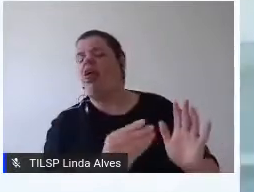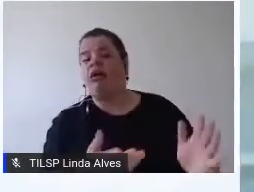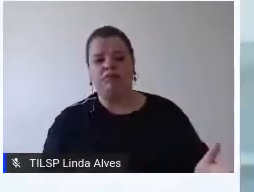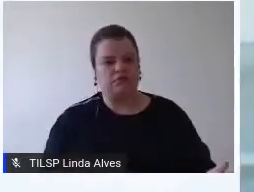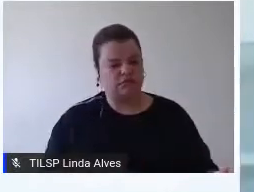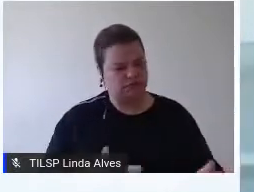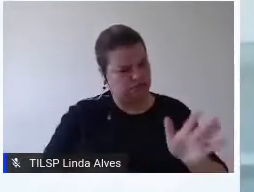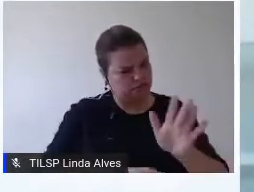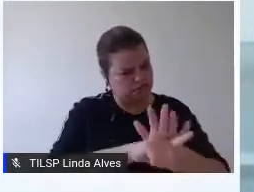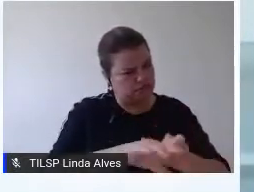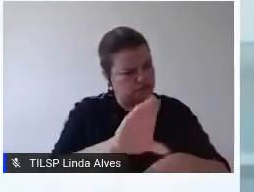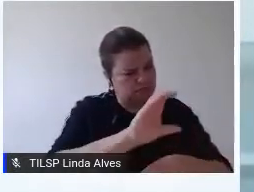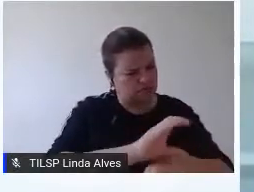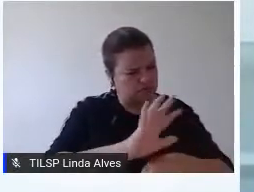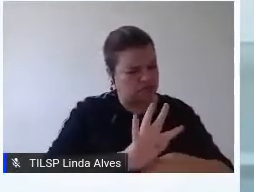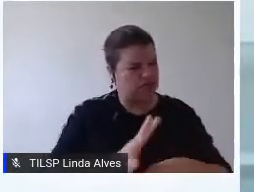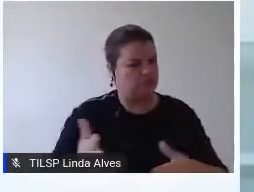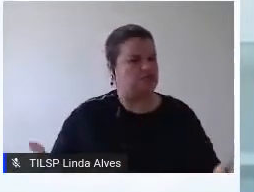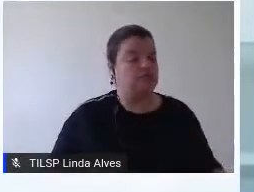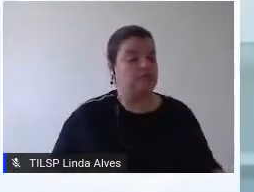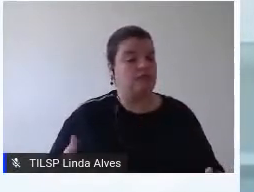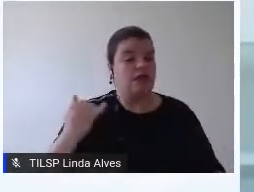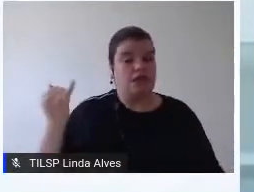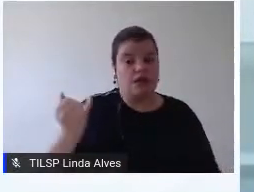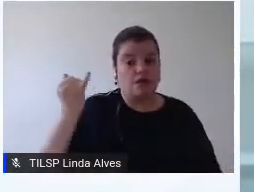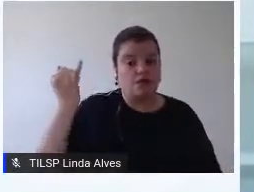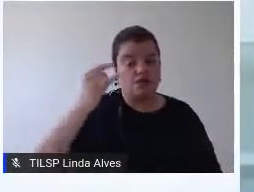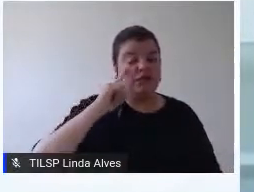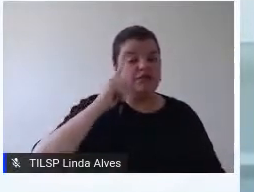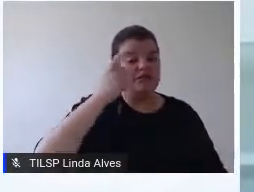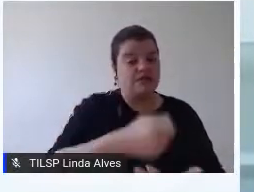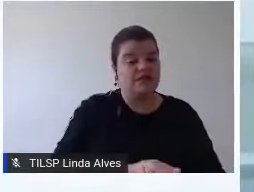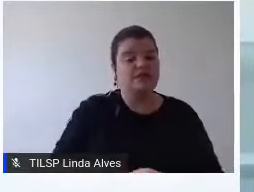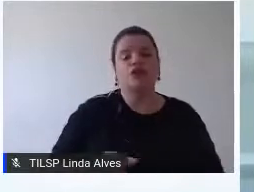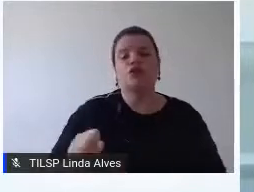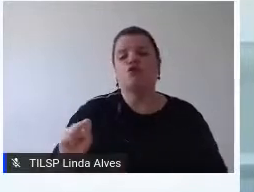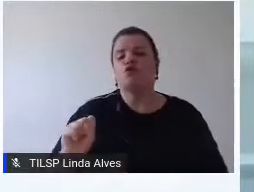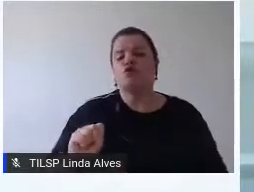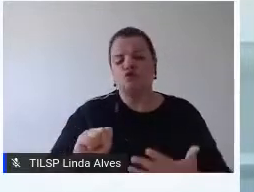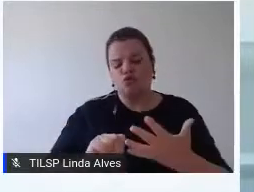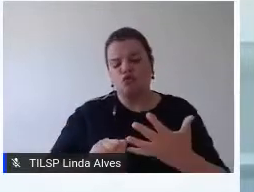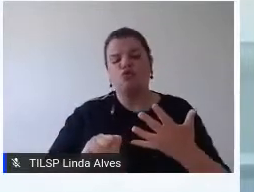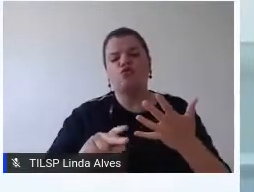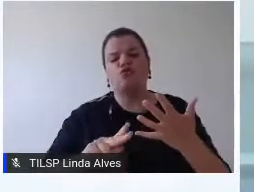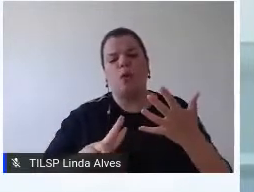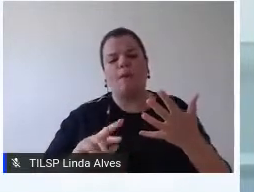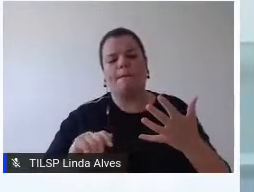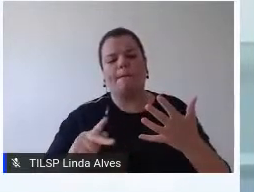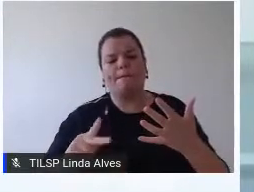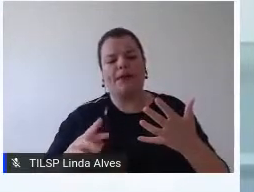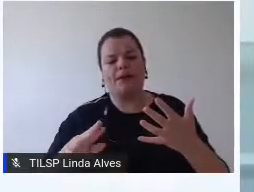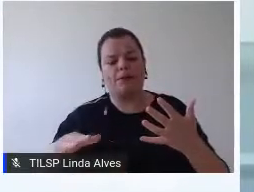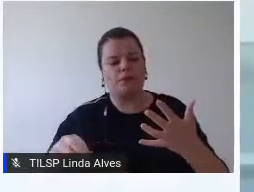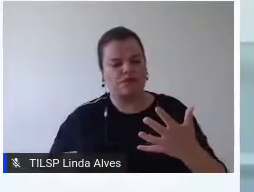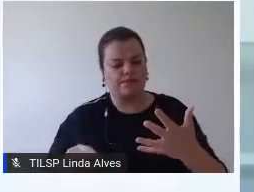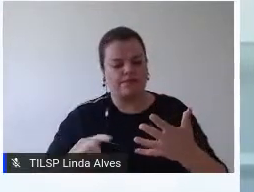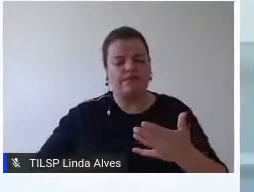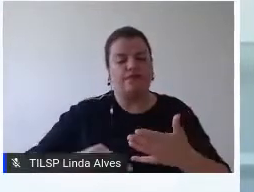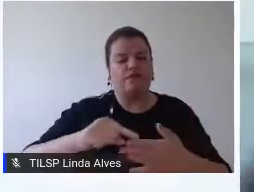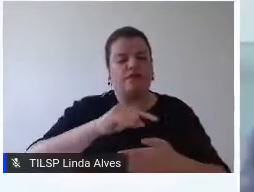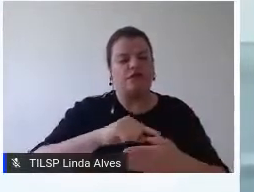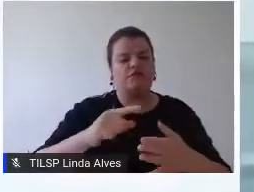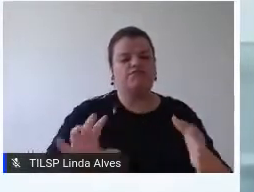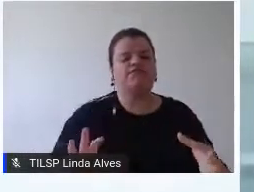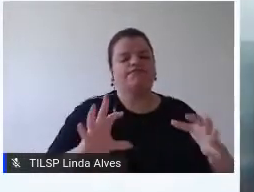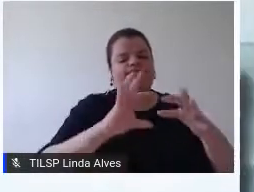cima sem nenhum tipo de problema. Então, Gilson, foi importante essa decisão do Supremo. Vai permitir, como eu disse no artigo, um debate